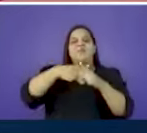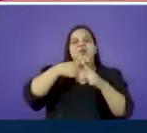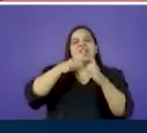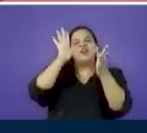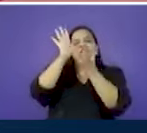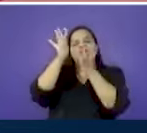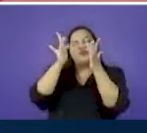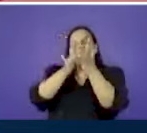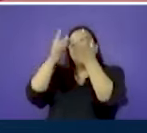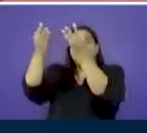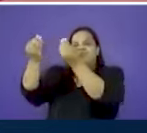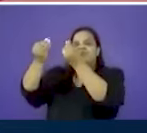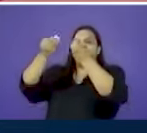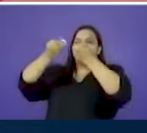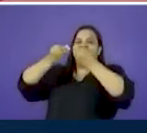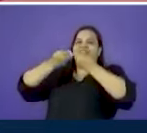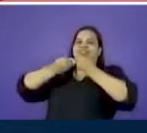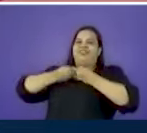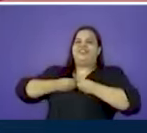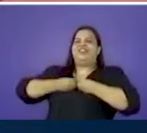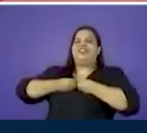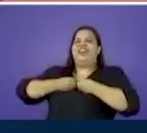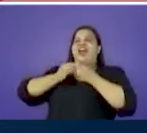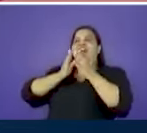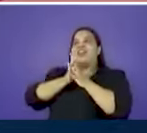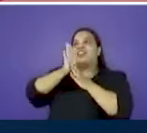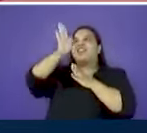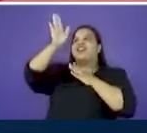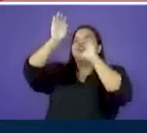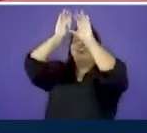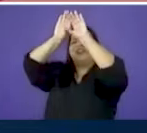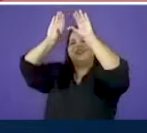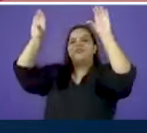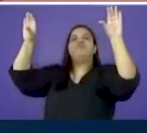Jesus Cristo, que nos religa aos céus,